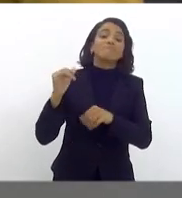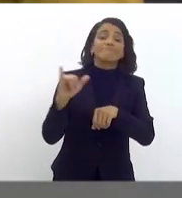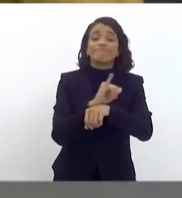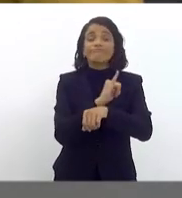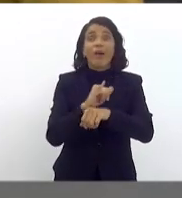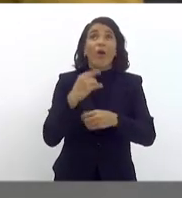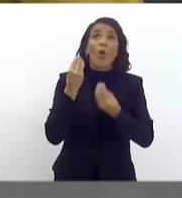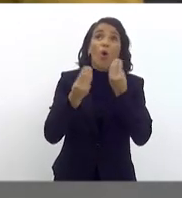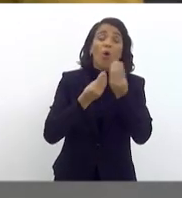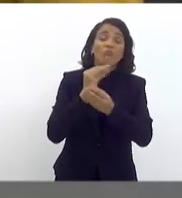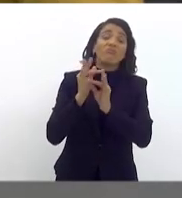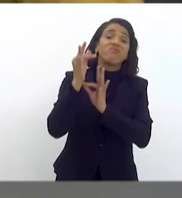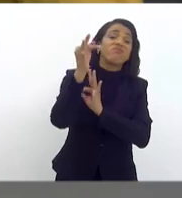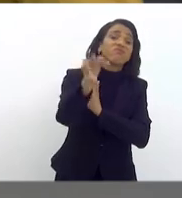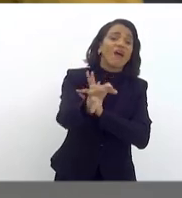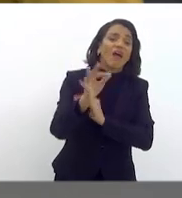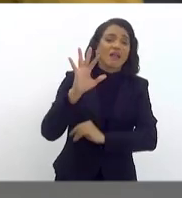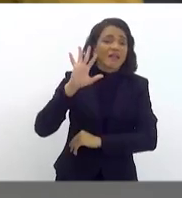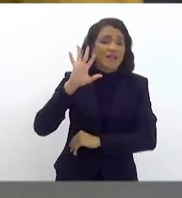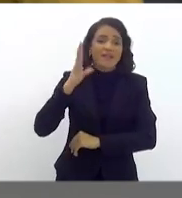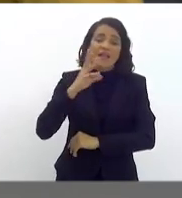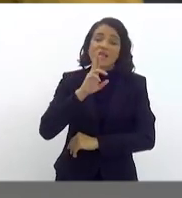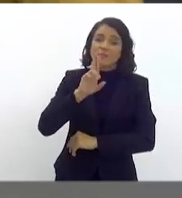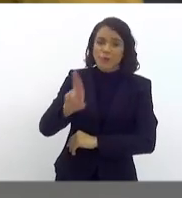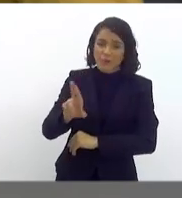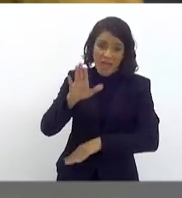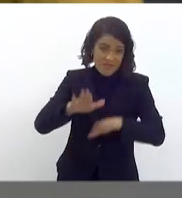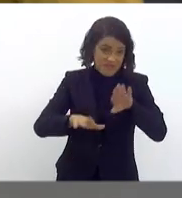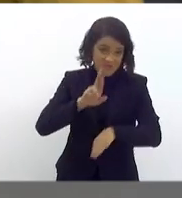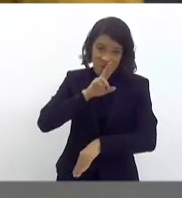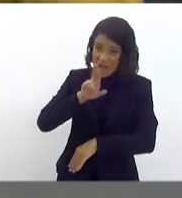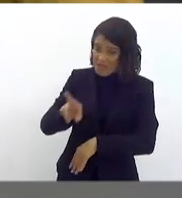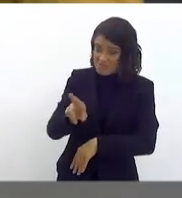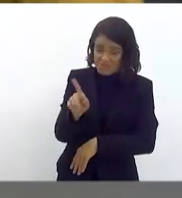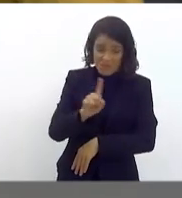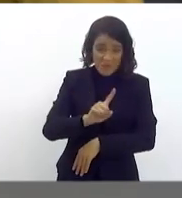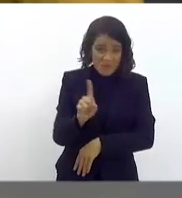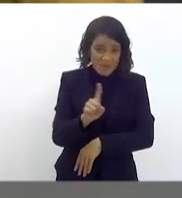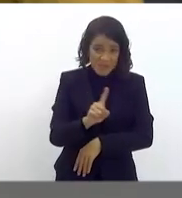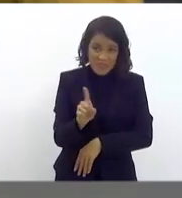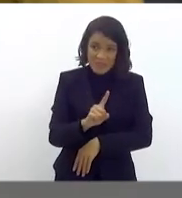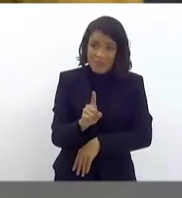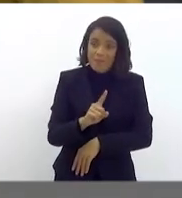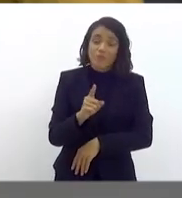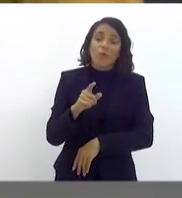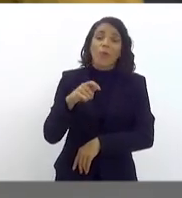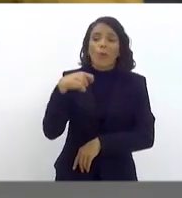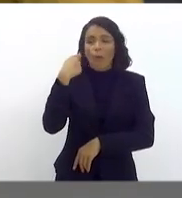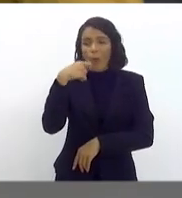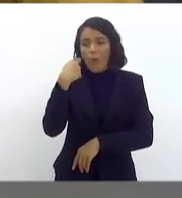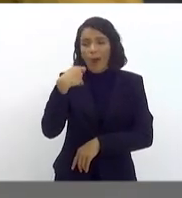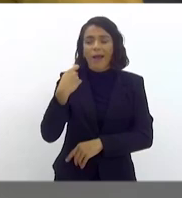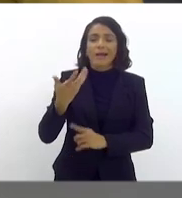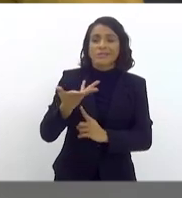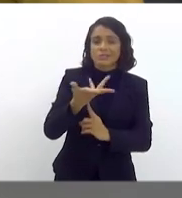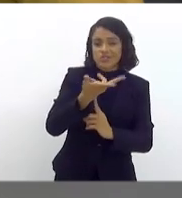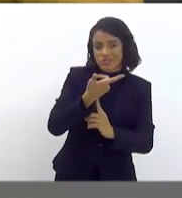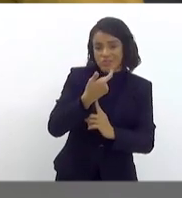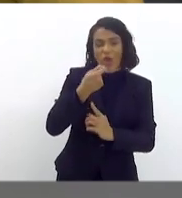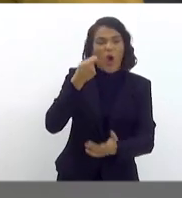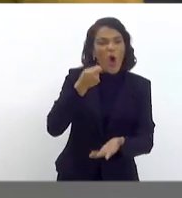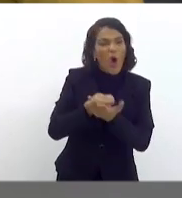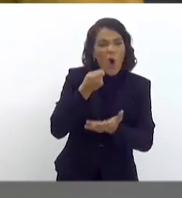responder. Muitas das vezes não responde, na maioria das vezes não responde. O artista é obrigado a ter